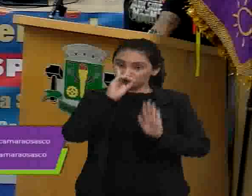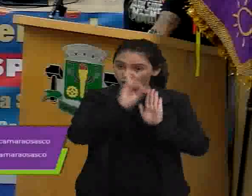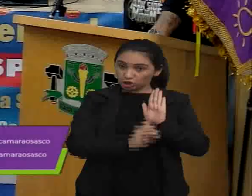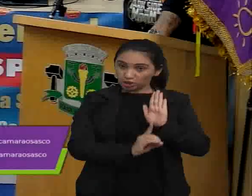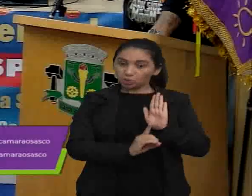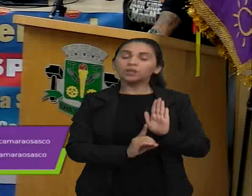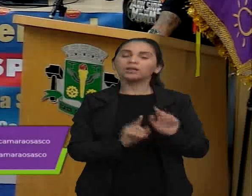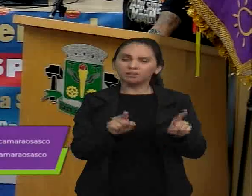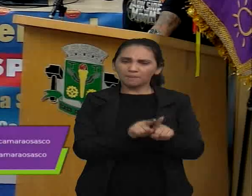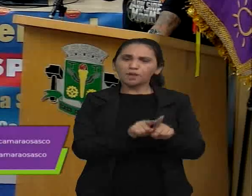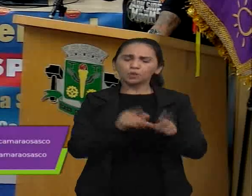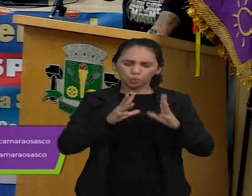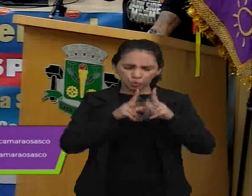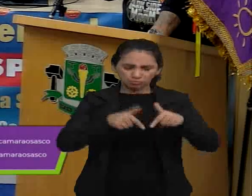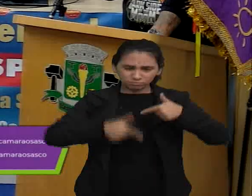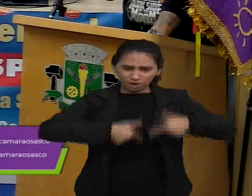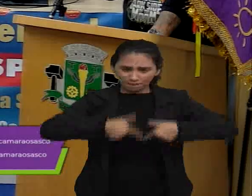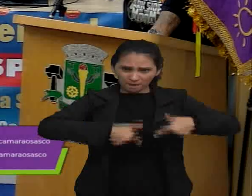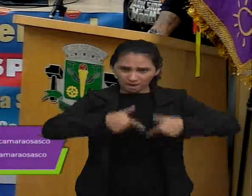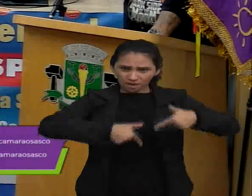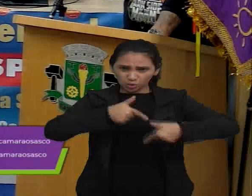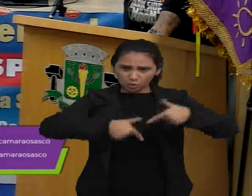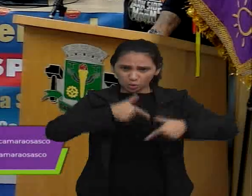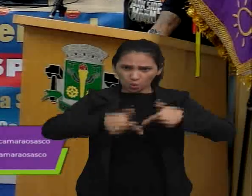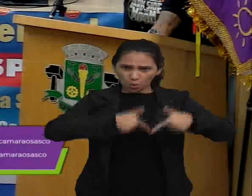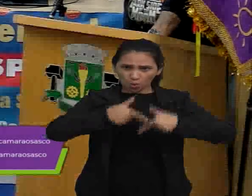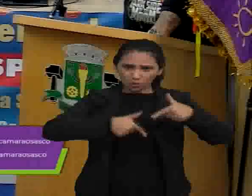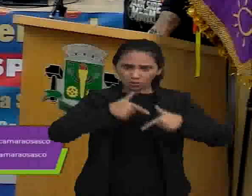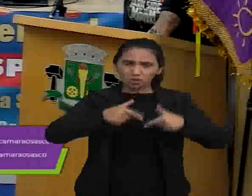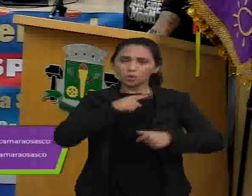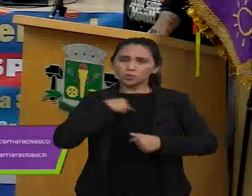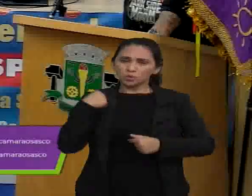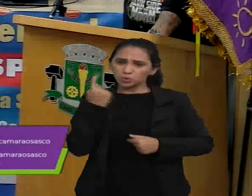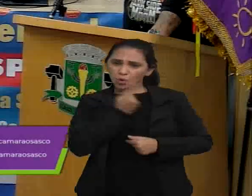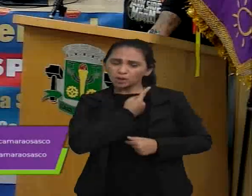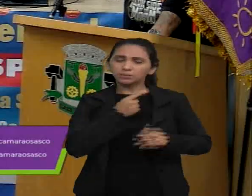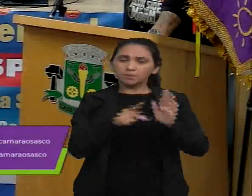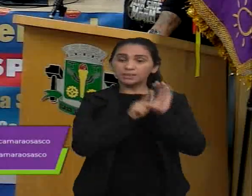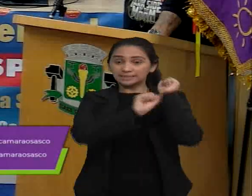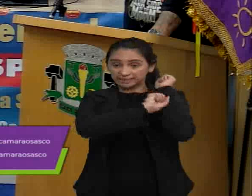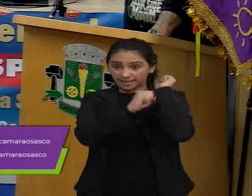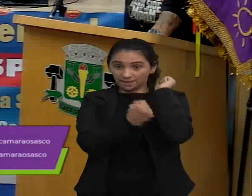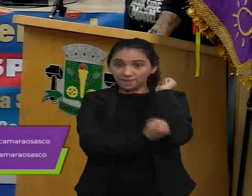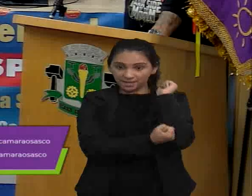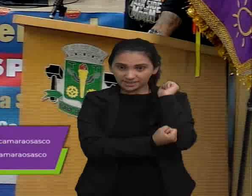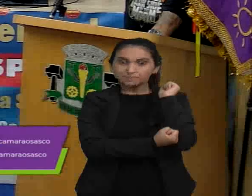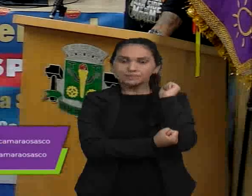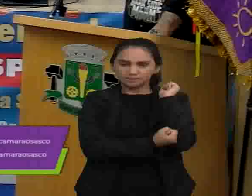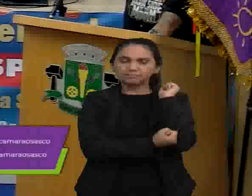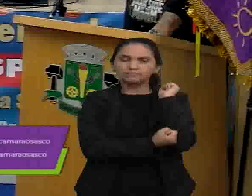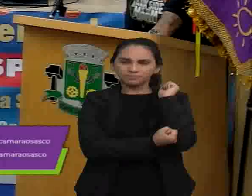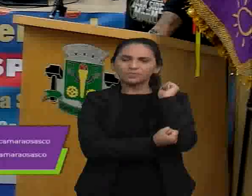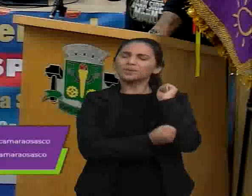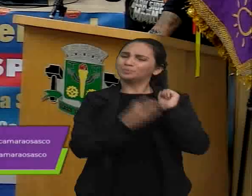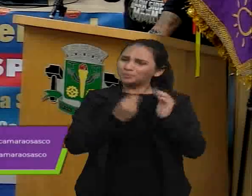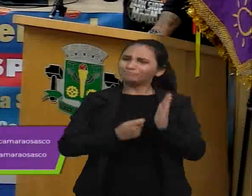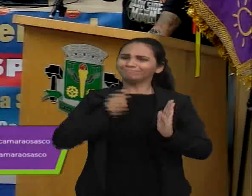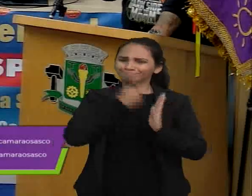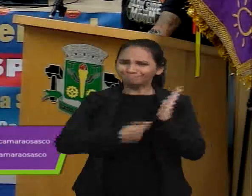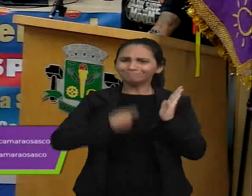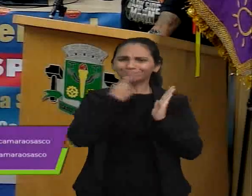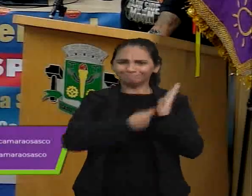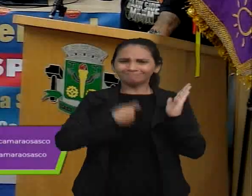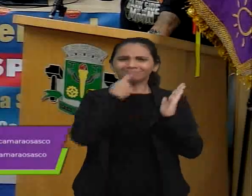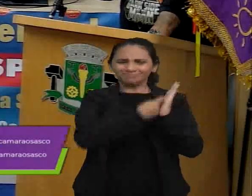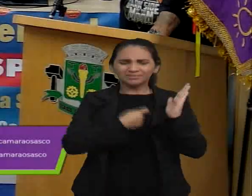todos os trabalhadores do Cintaema, da nossa base, da Sabésp, que muito lutam a